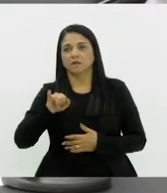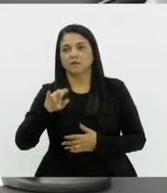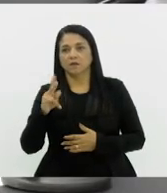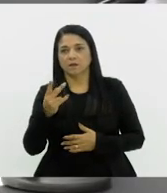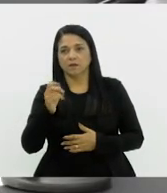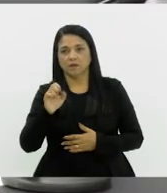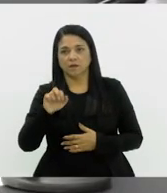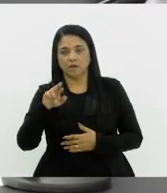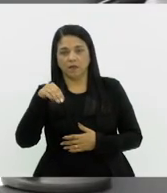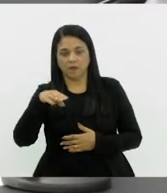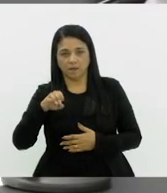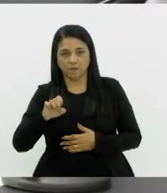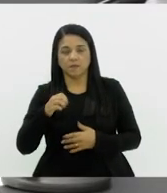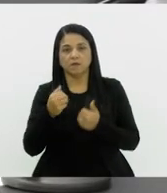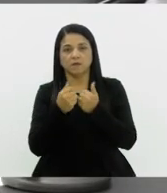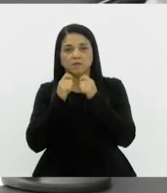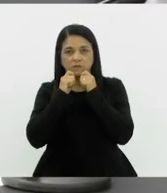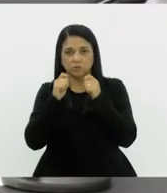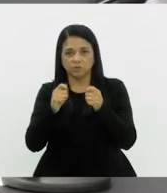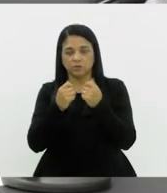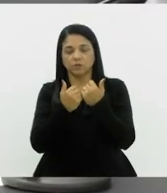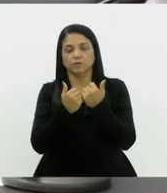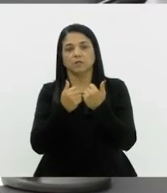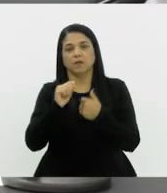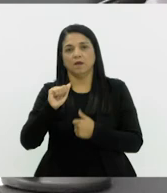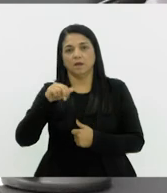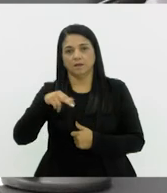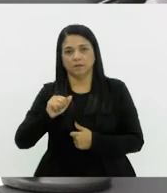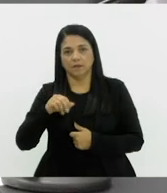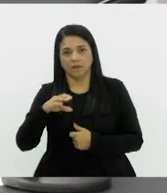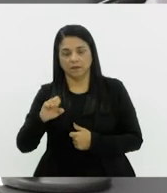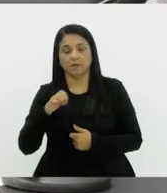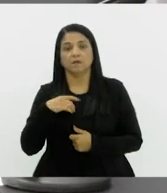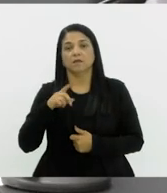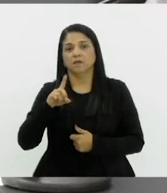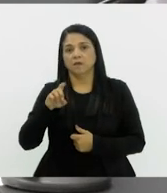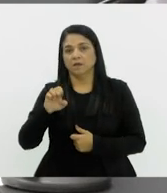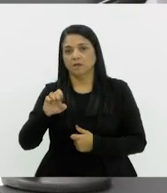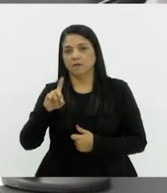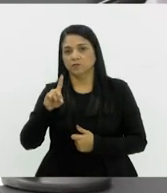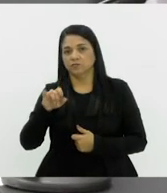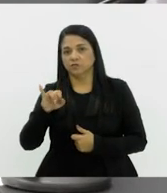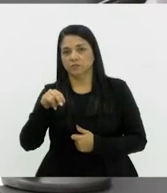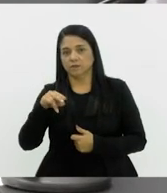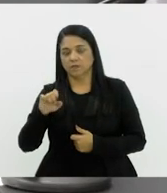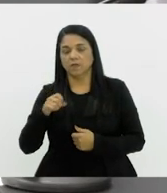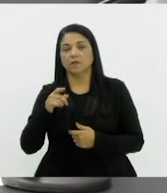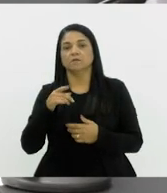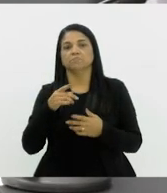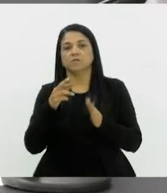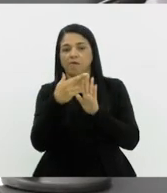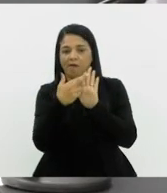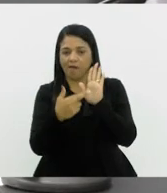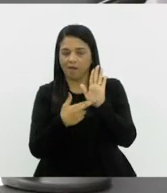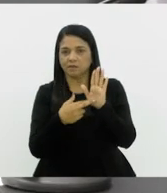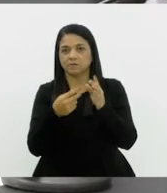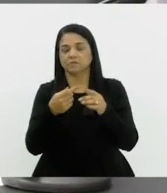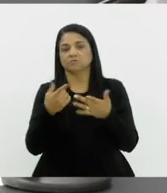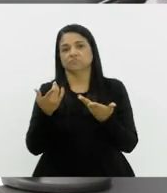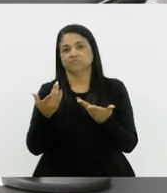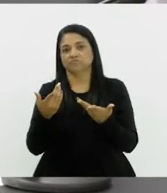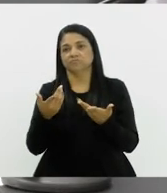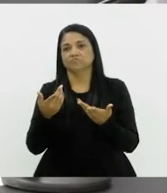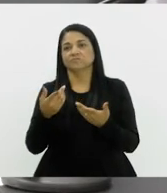assessoria parlamentar da ANAC, Ednei Rantum, gerente de normas operacionais, Luiz